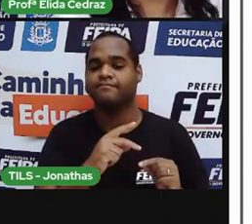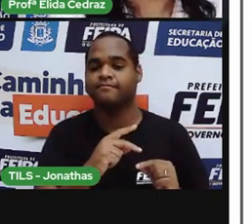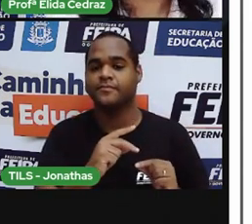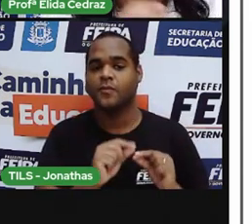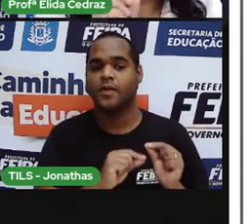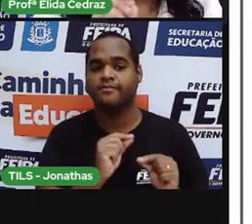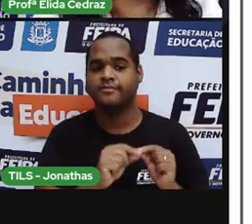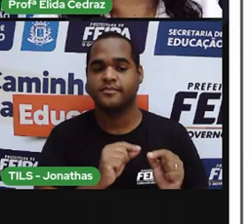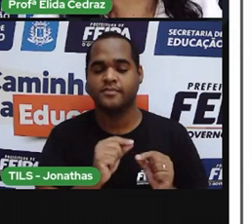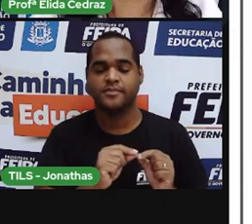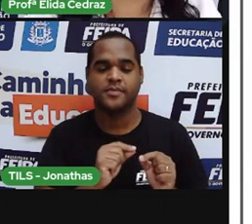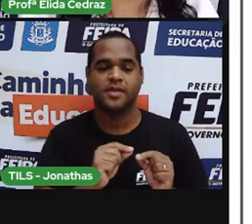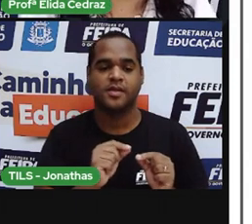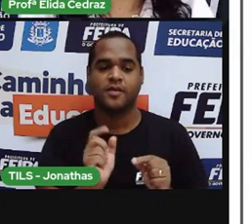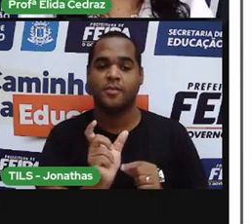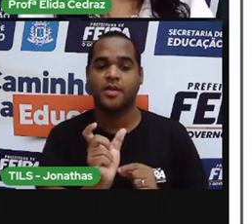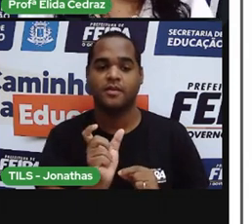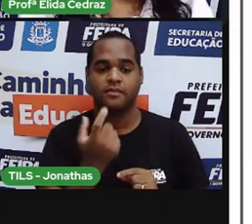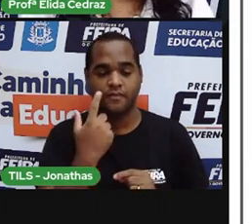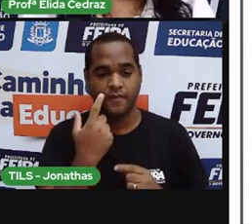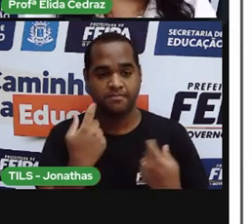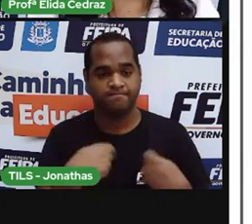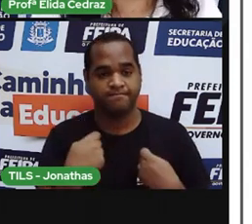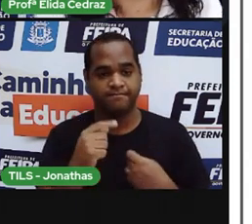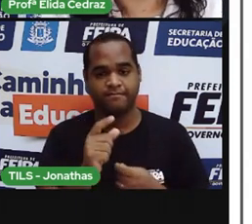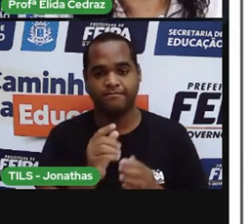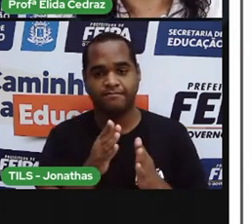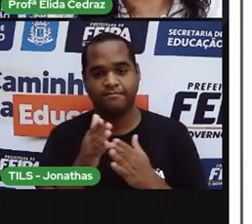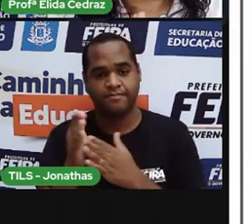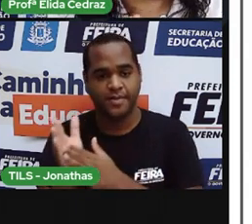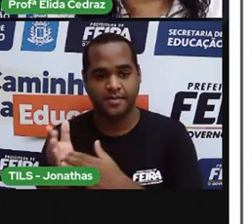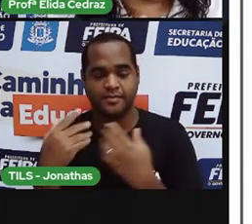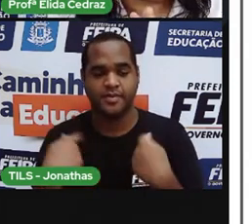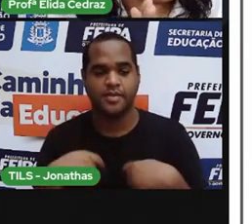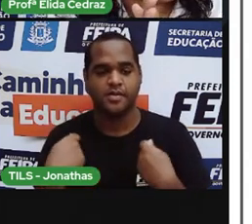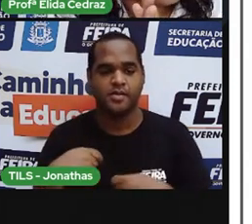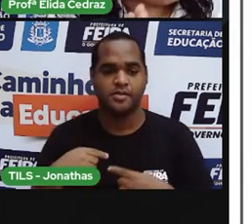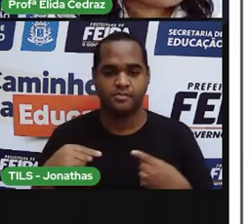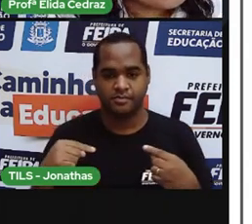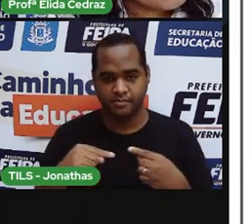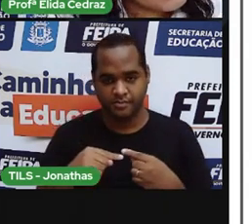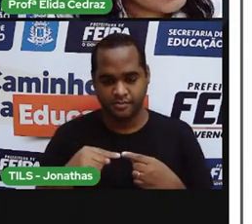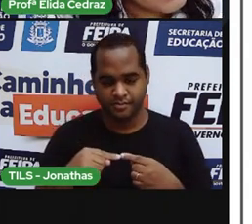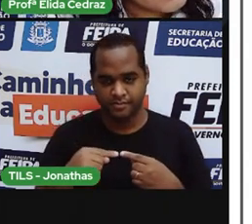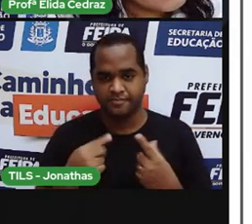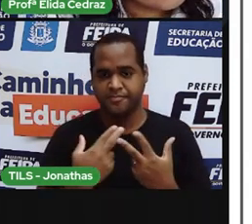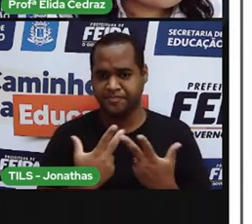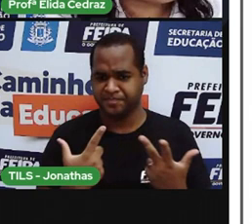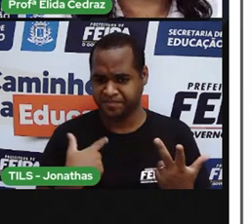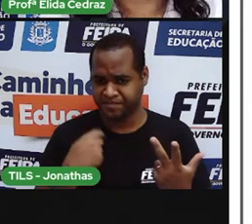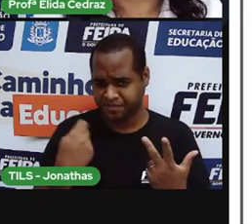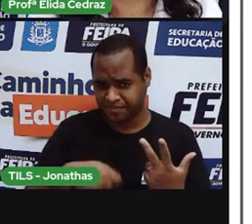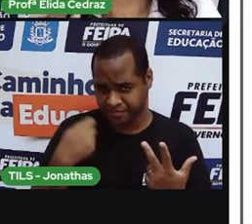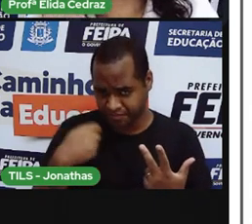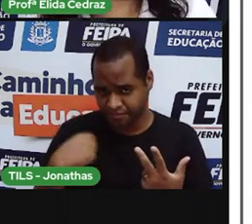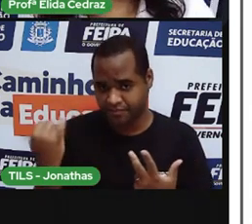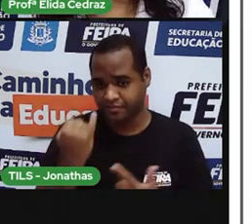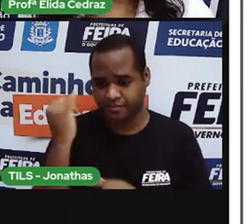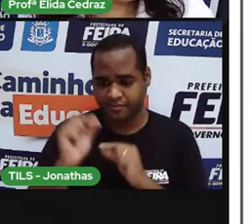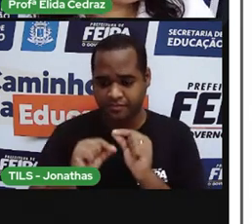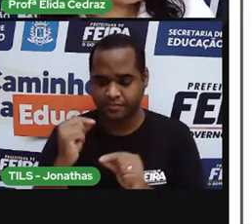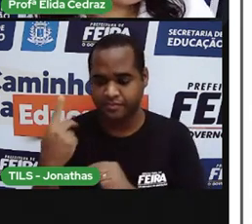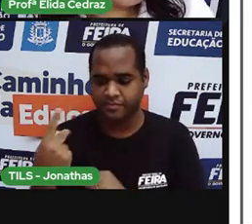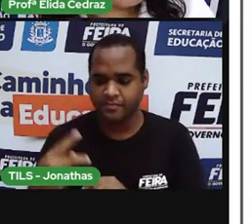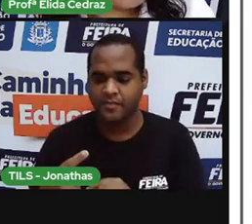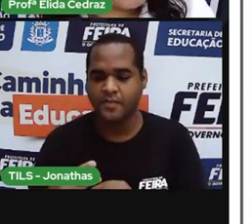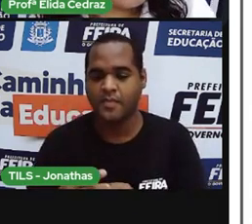palavrinha, você vai precisar deixar o espaço entre a palavra que está ali escrita e a que você